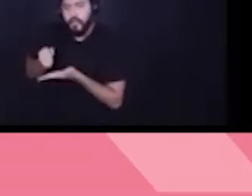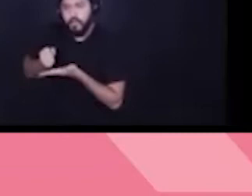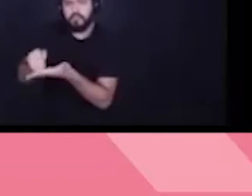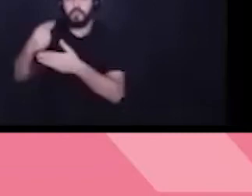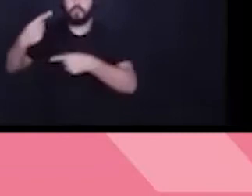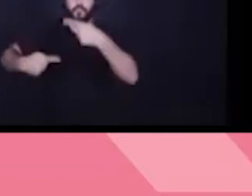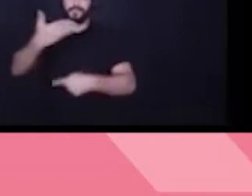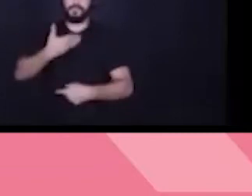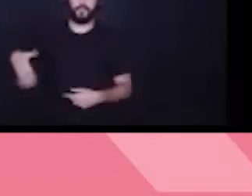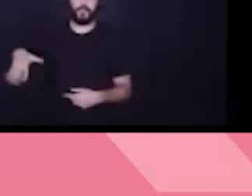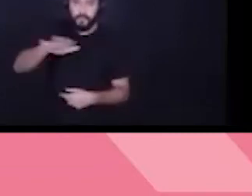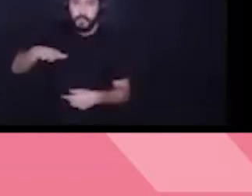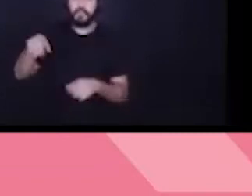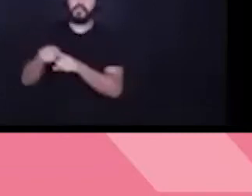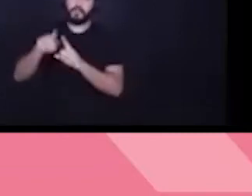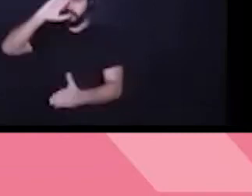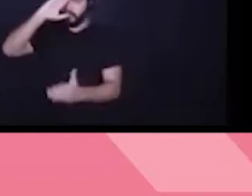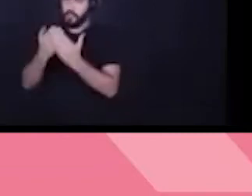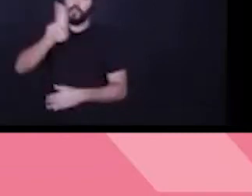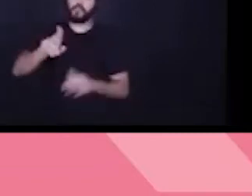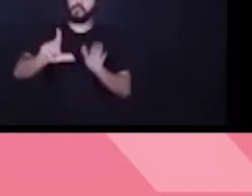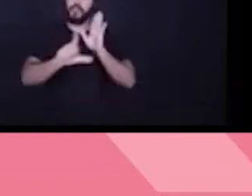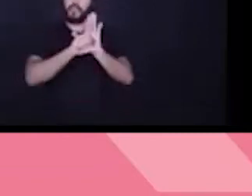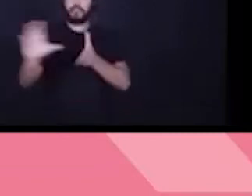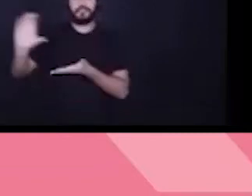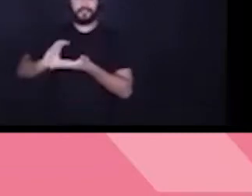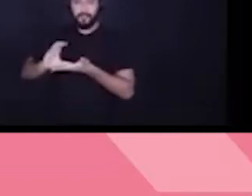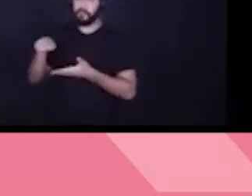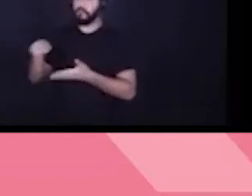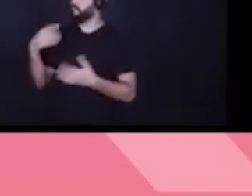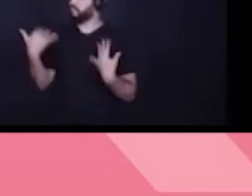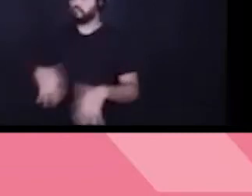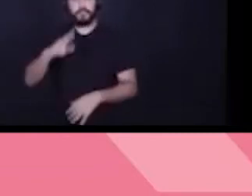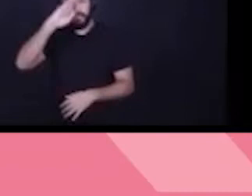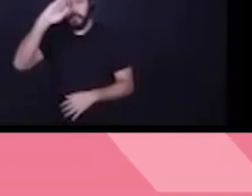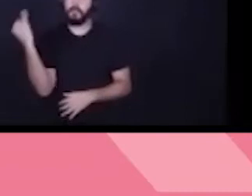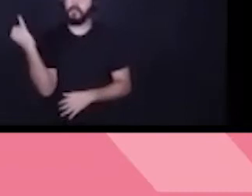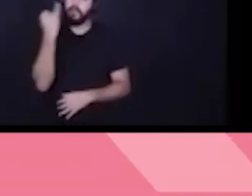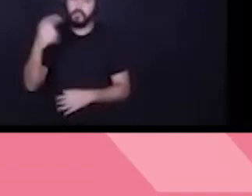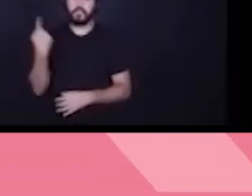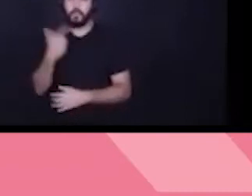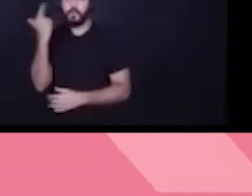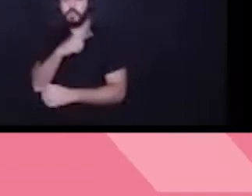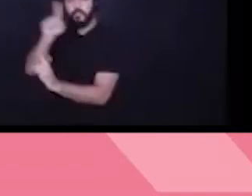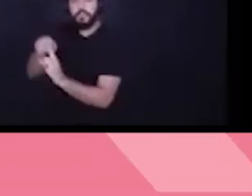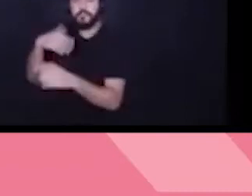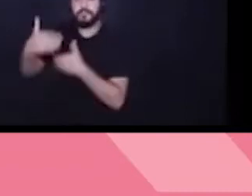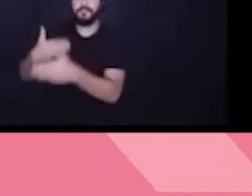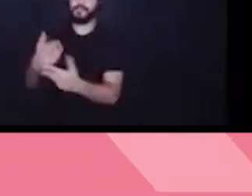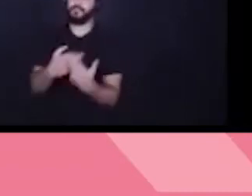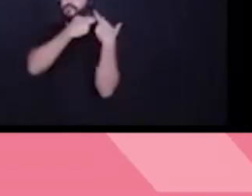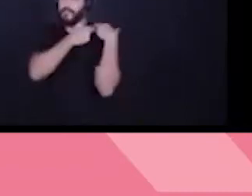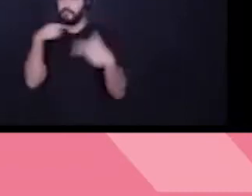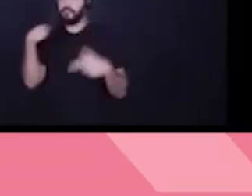leis de incentivo é algo fundamental para que a gente alcance os objetivos de desenvolvimento responsável. Sendo uma empresa francesa